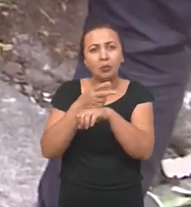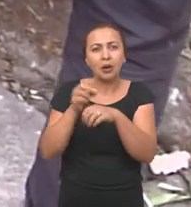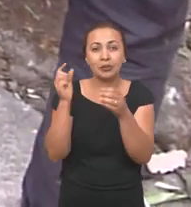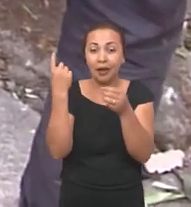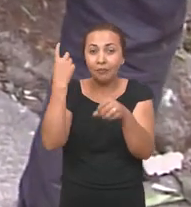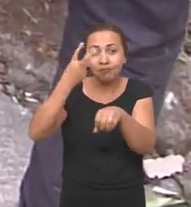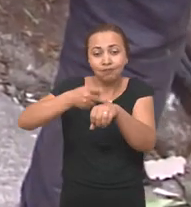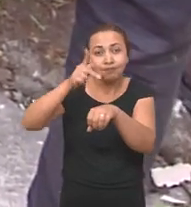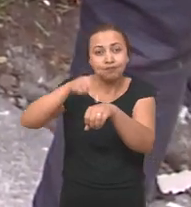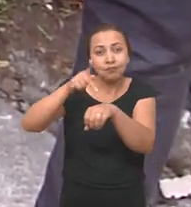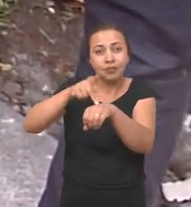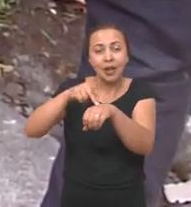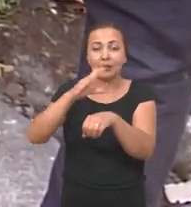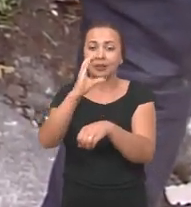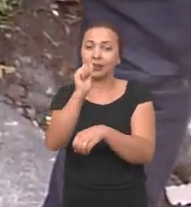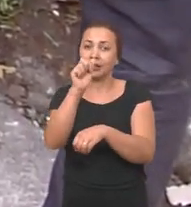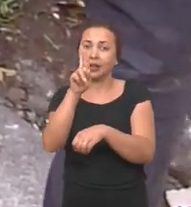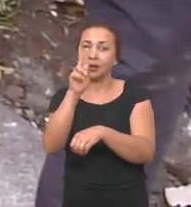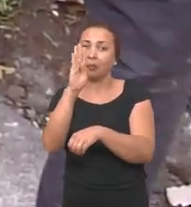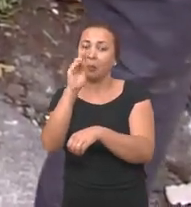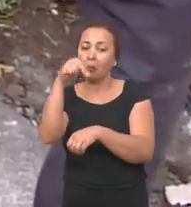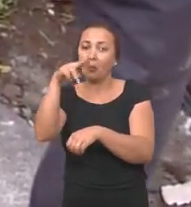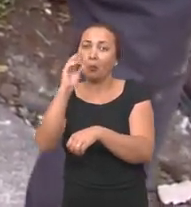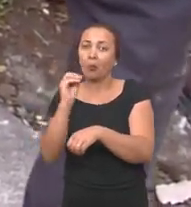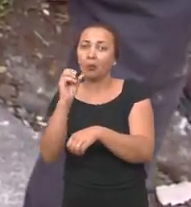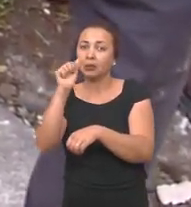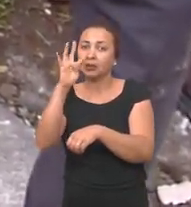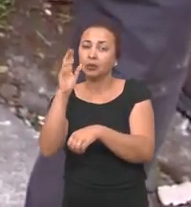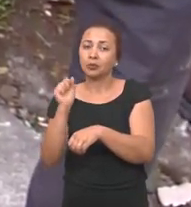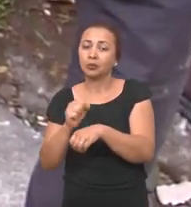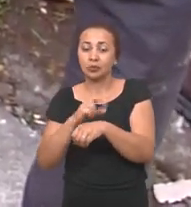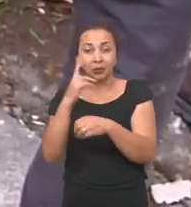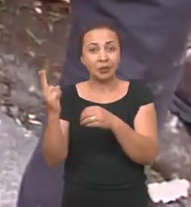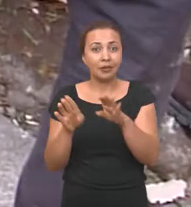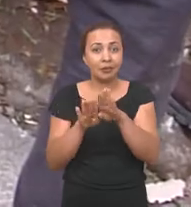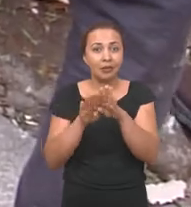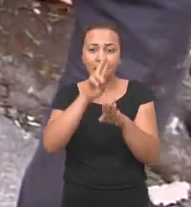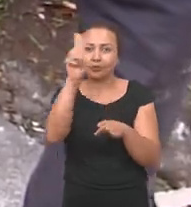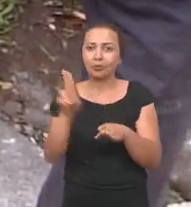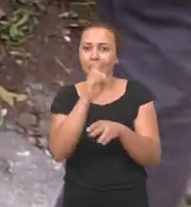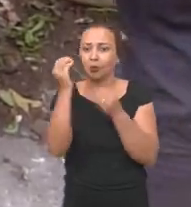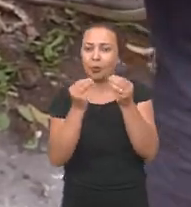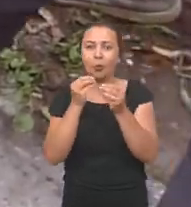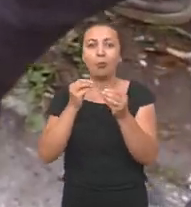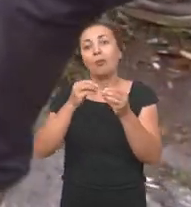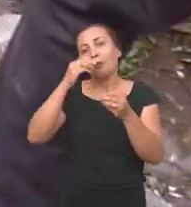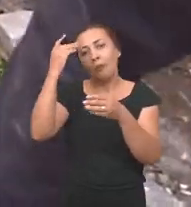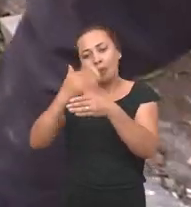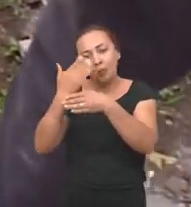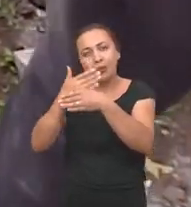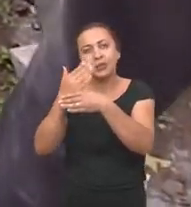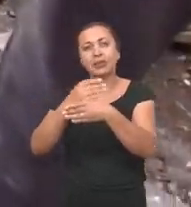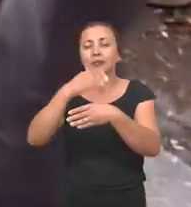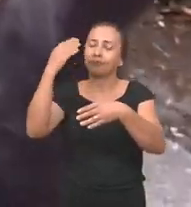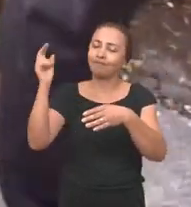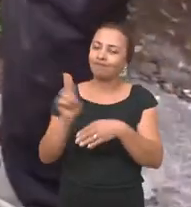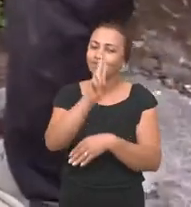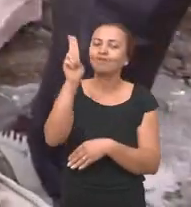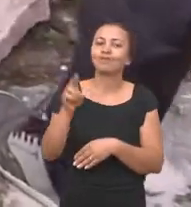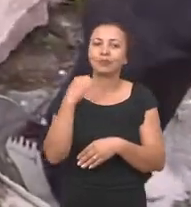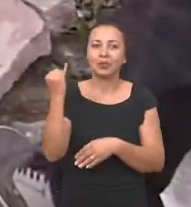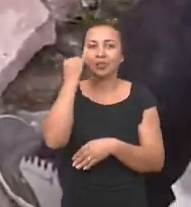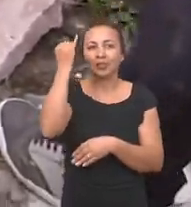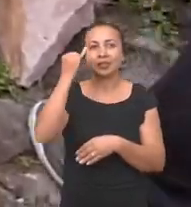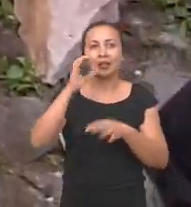o carbonato, e a pedra era um subproduto, e esse subproduto utilizado como principal material de construção, o